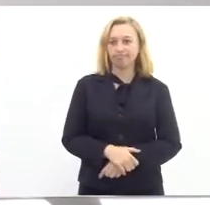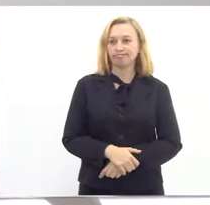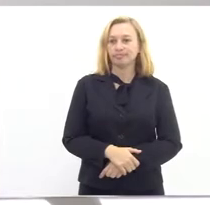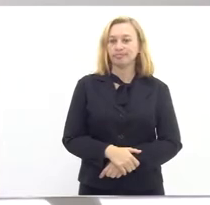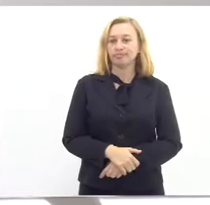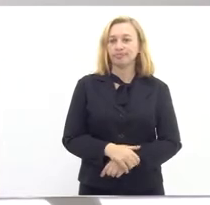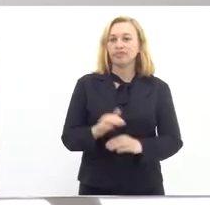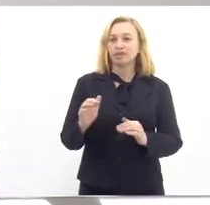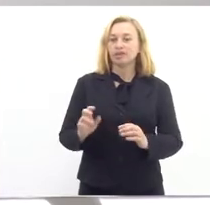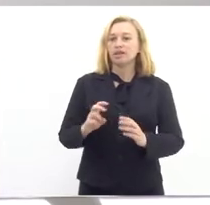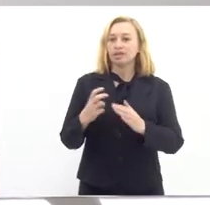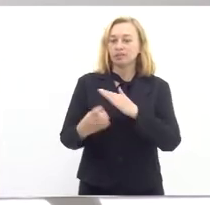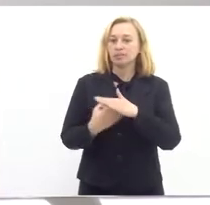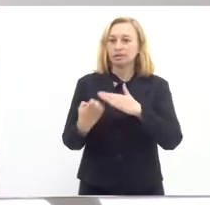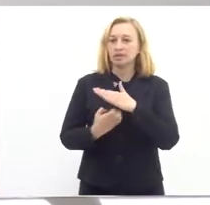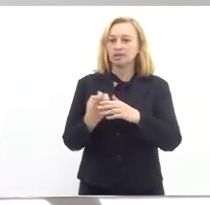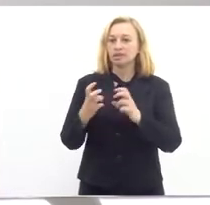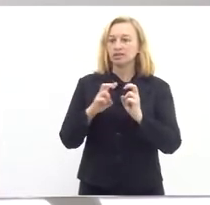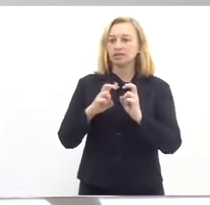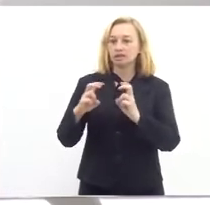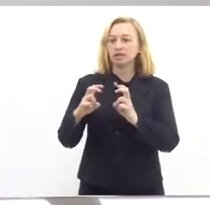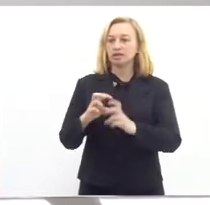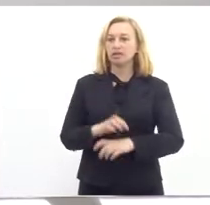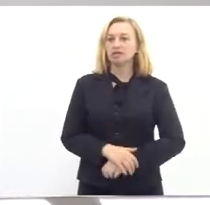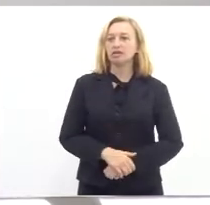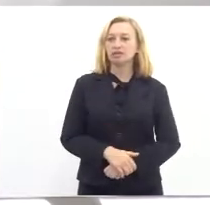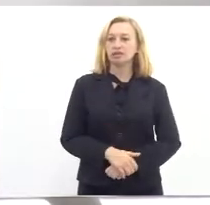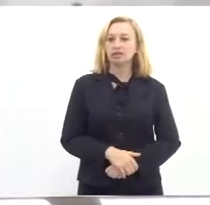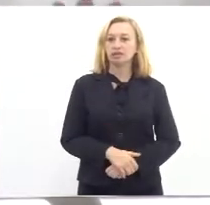a Supervia.